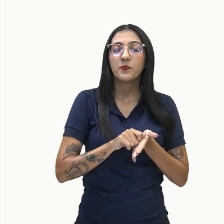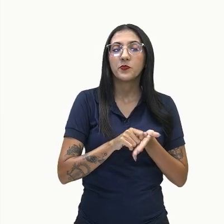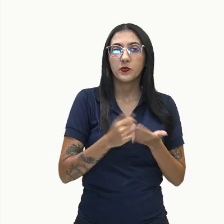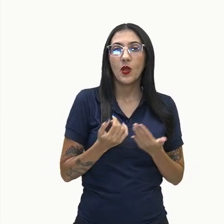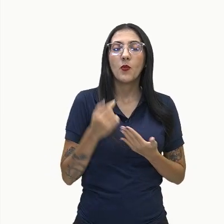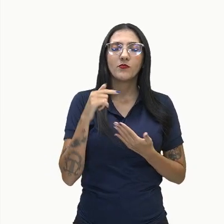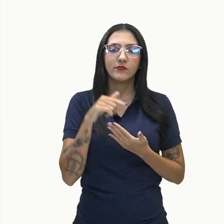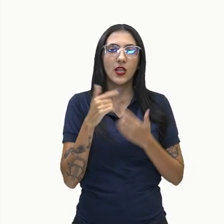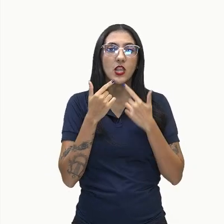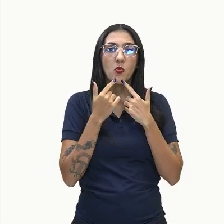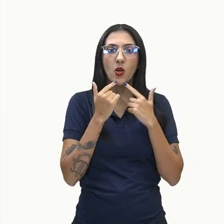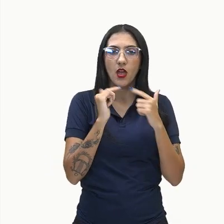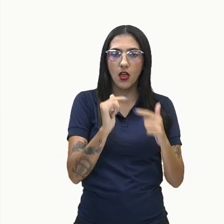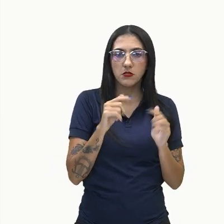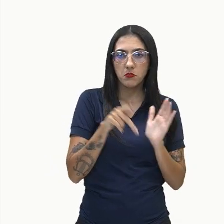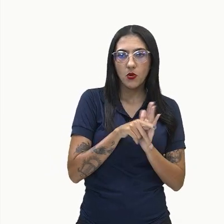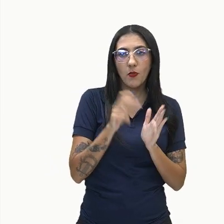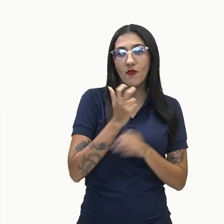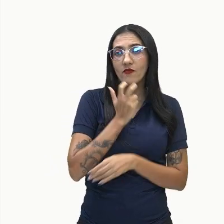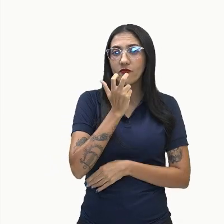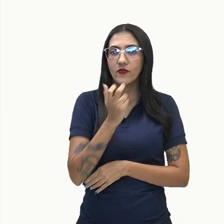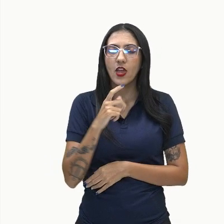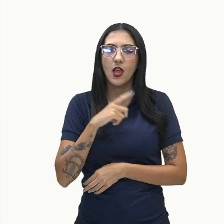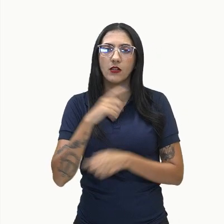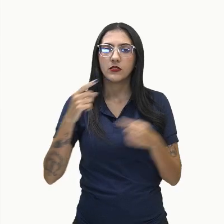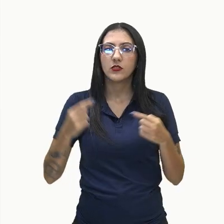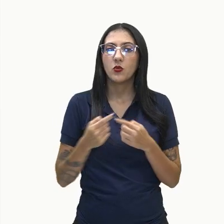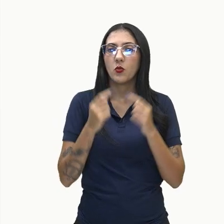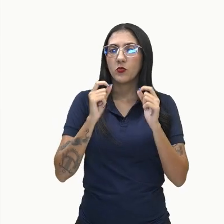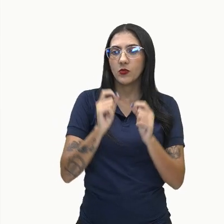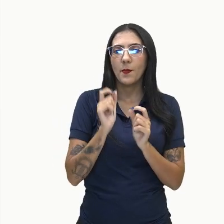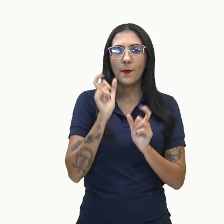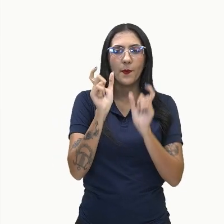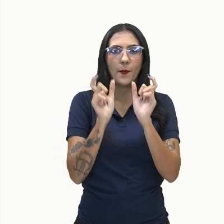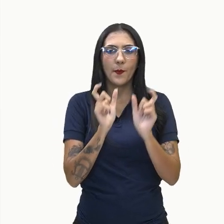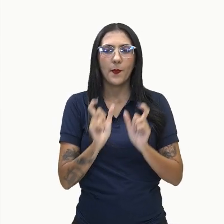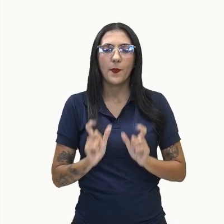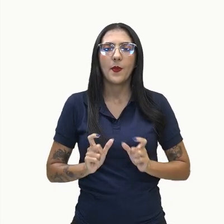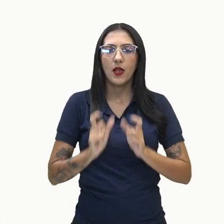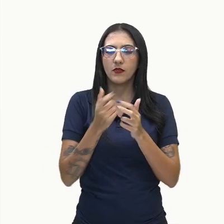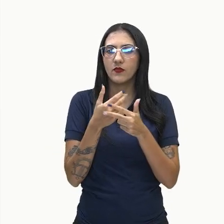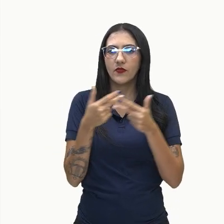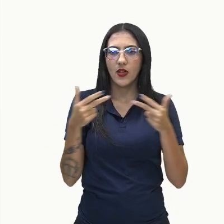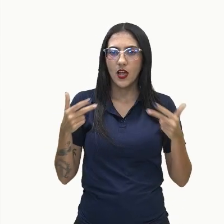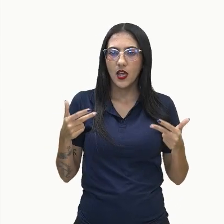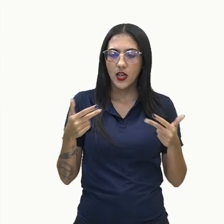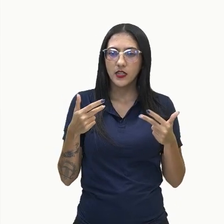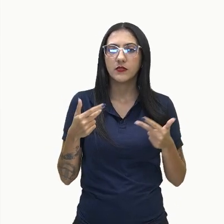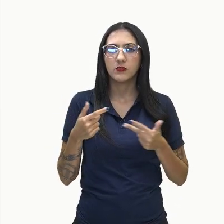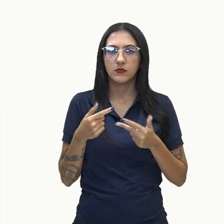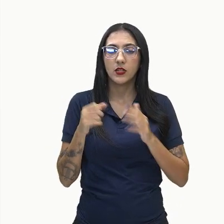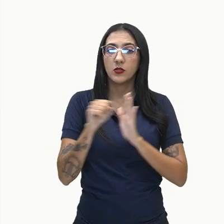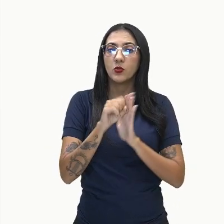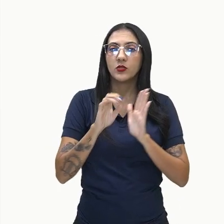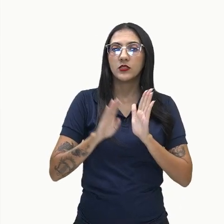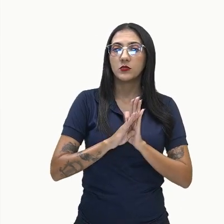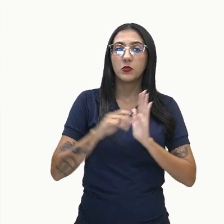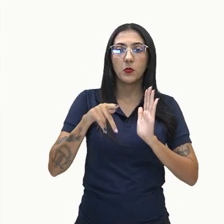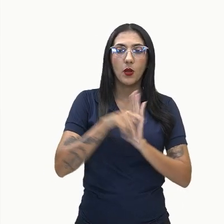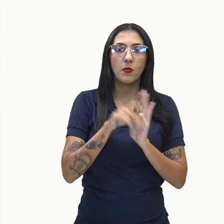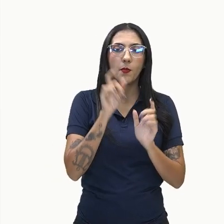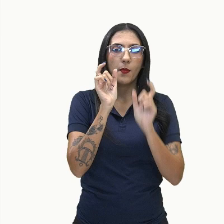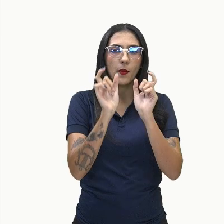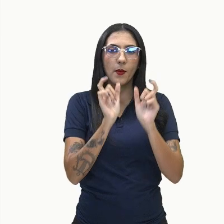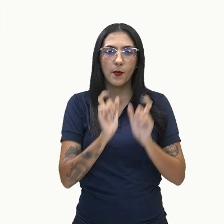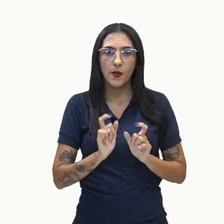linguagem verbal é constituída de palavras do signo linguístico, na